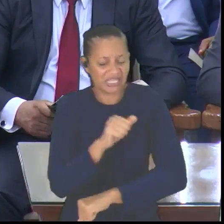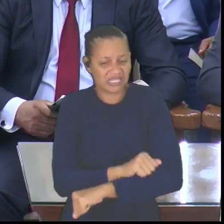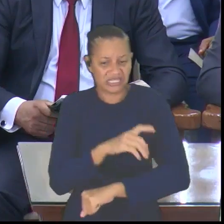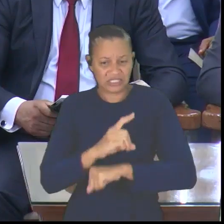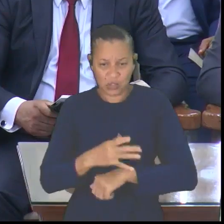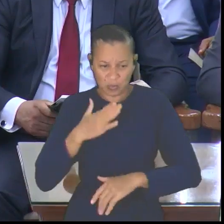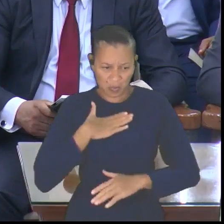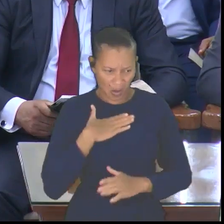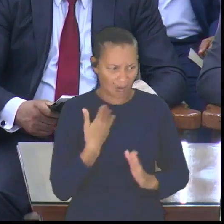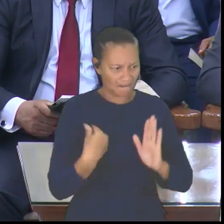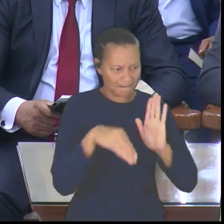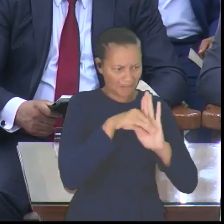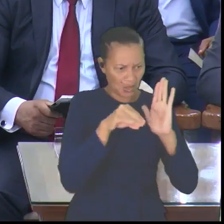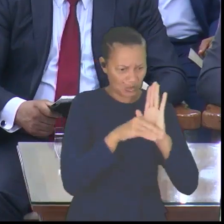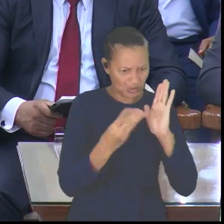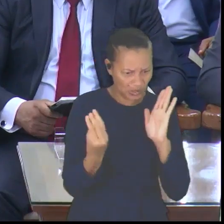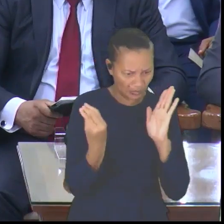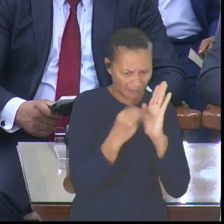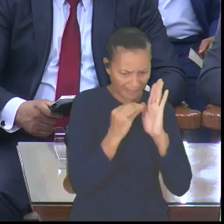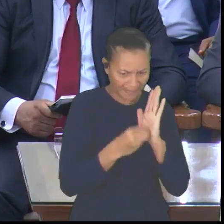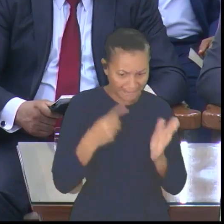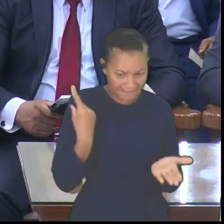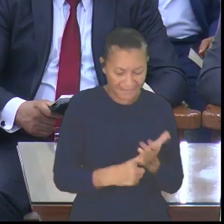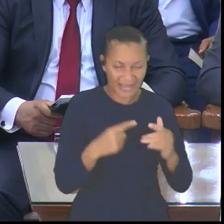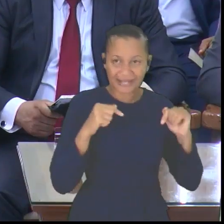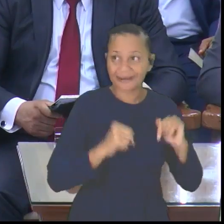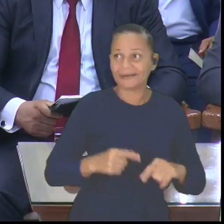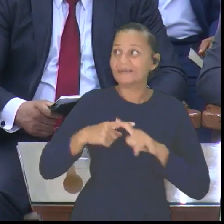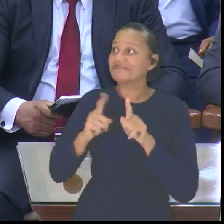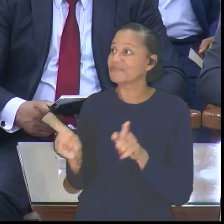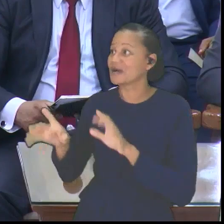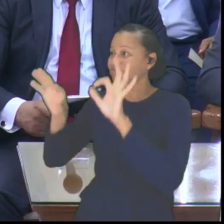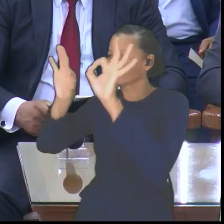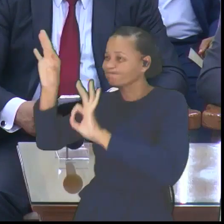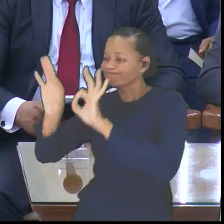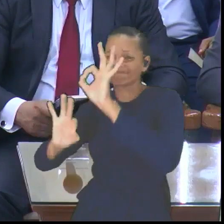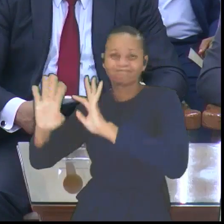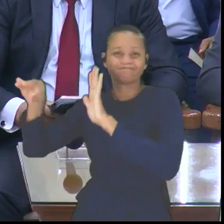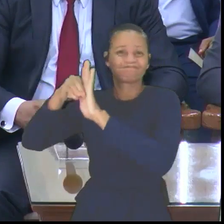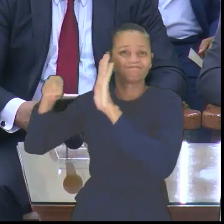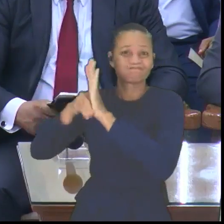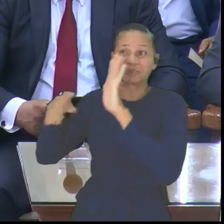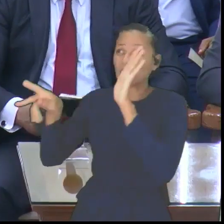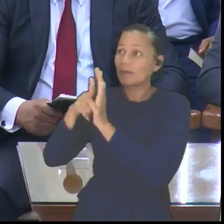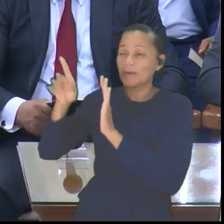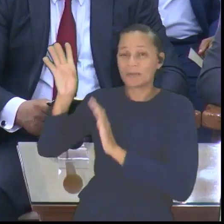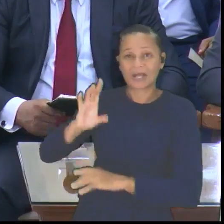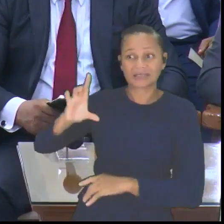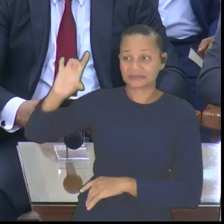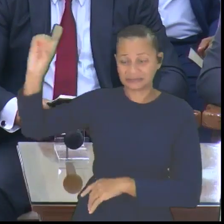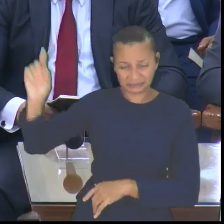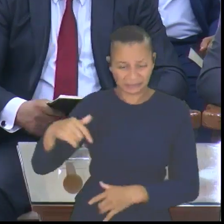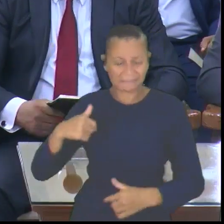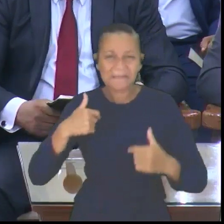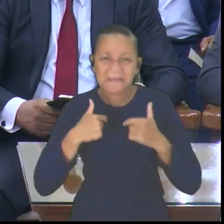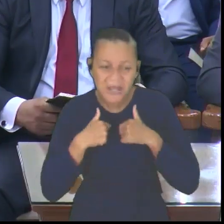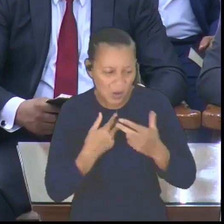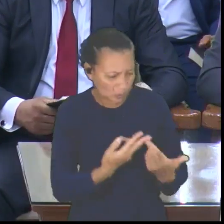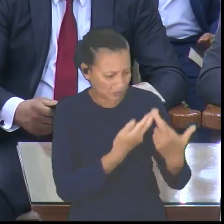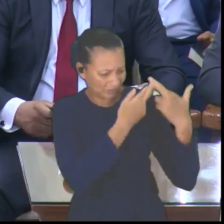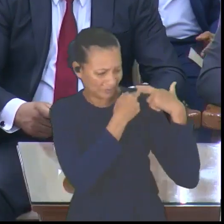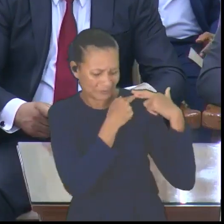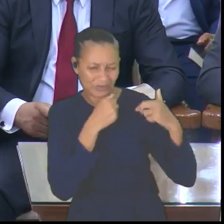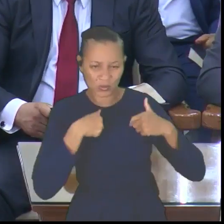meus planos estar aqui, mas estava nos planos de Deus estar aqui essa noite. Não estava nos meus planos